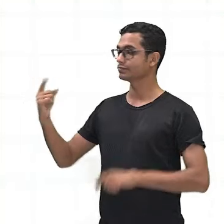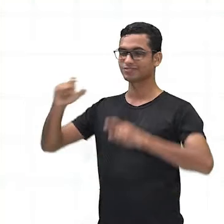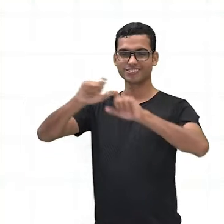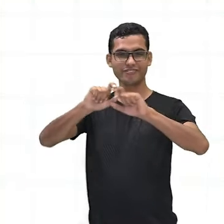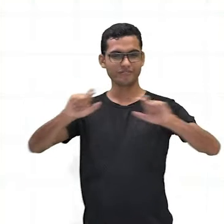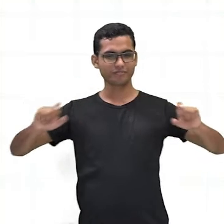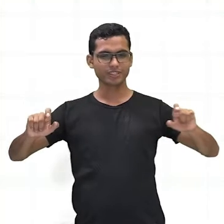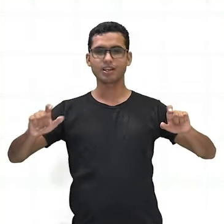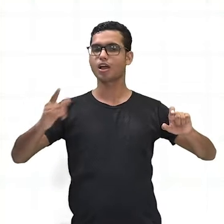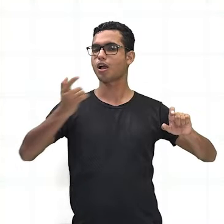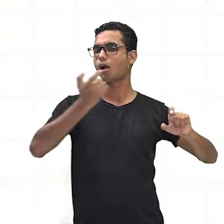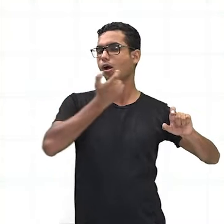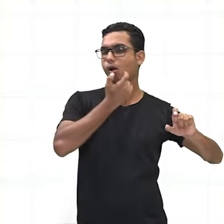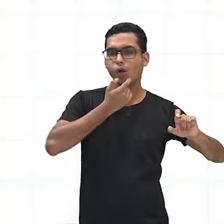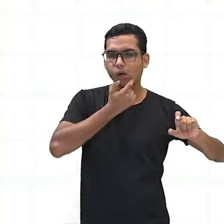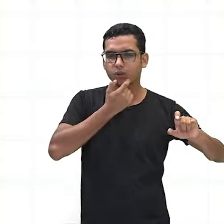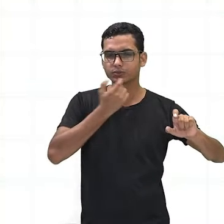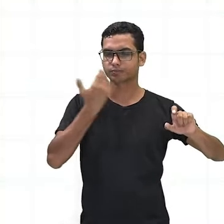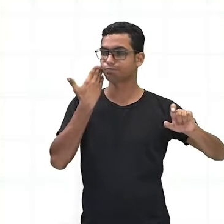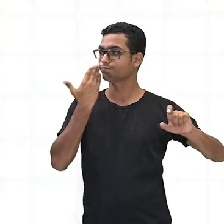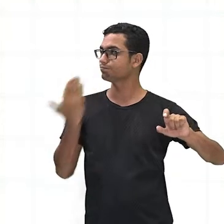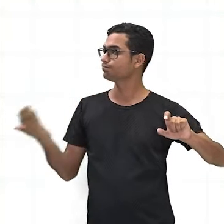loves me.